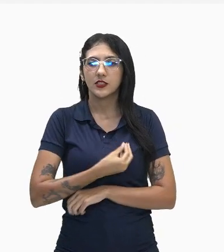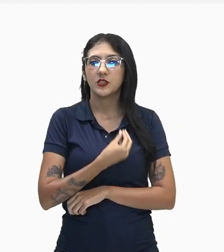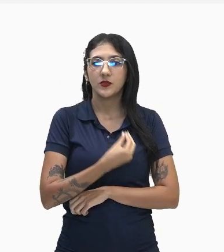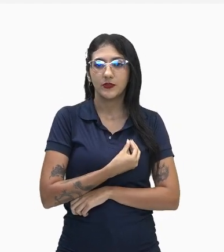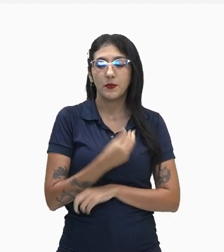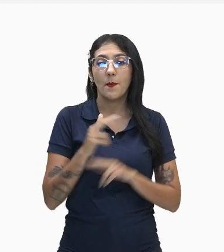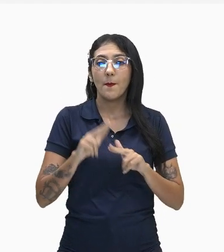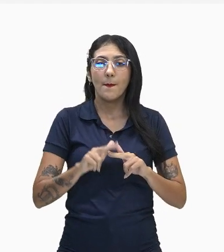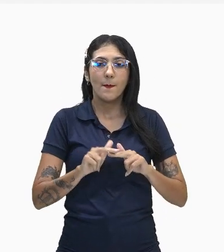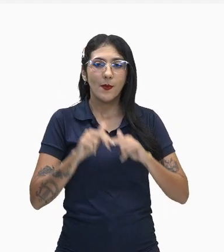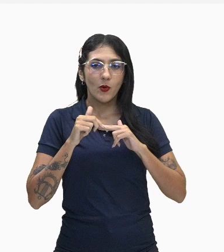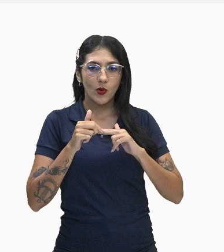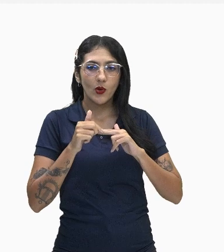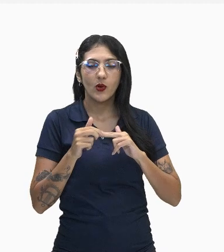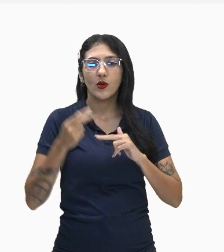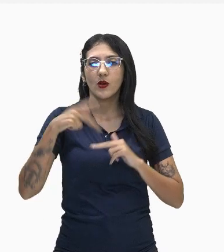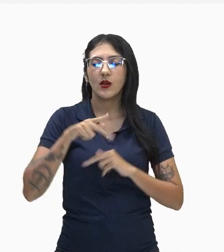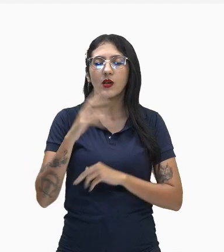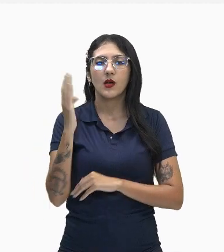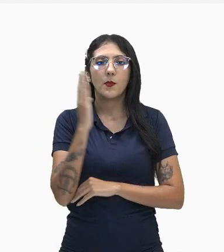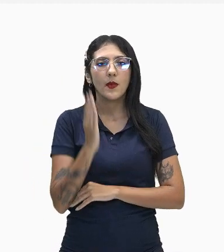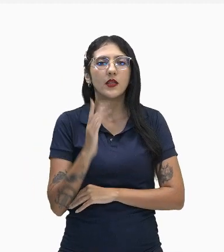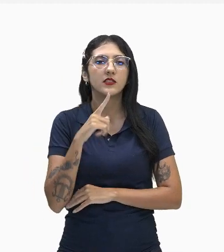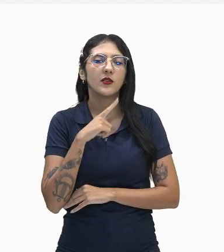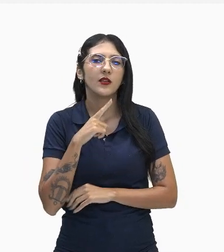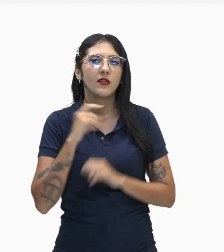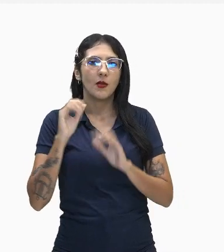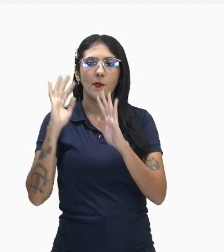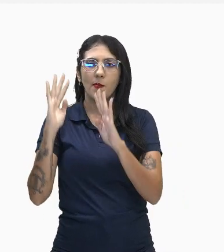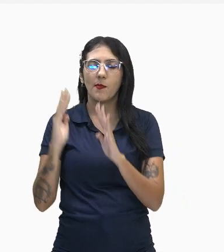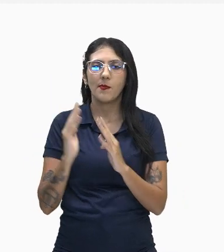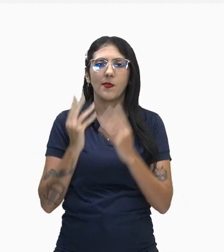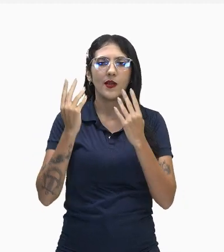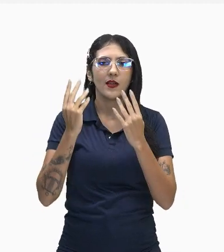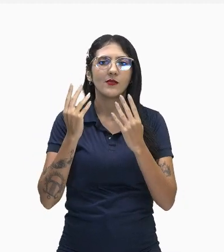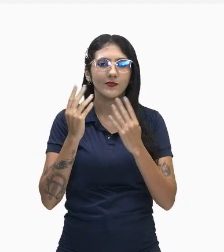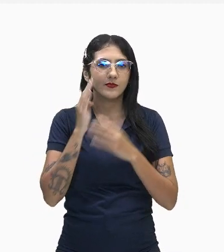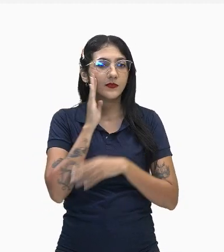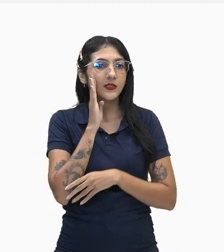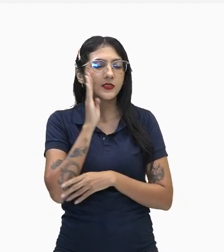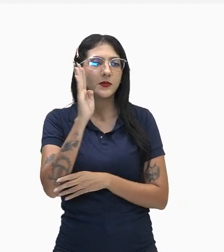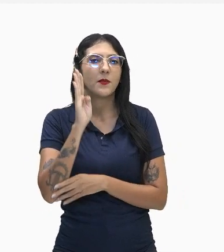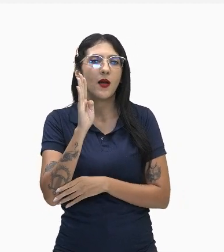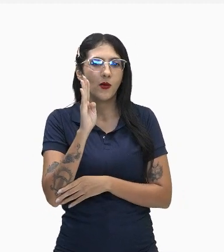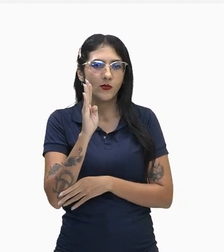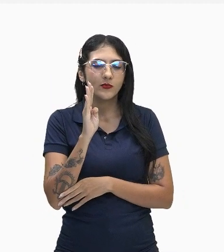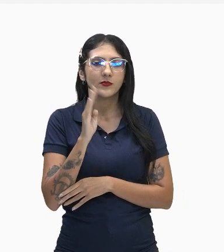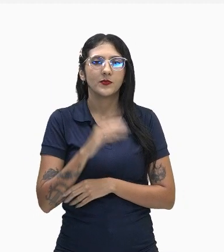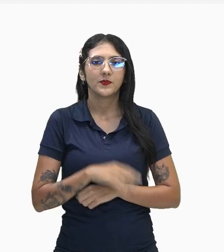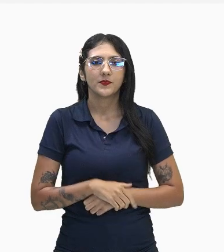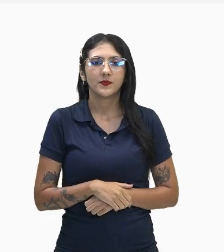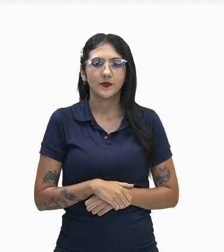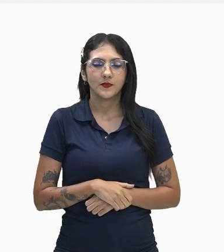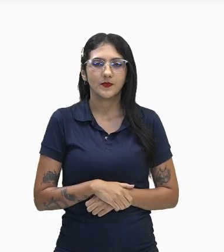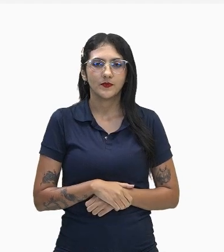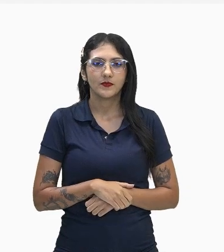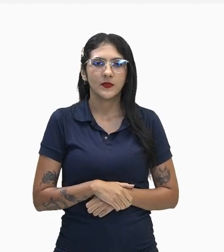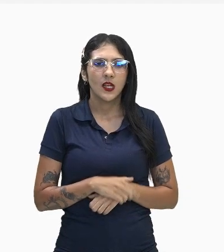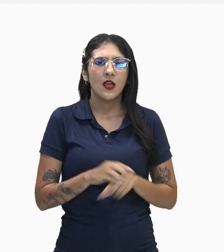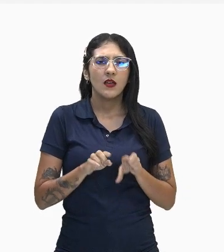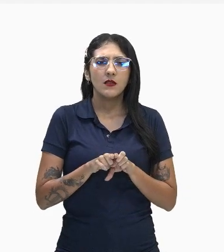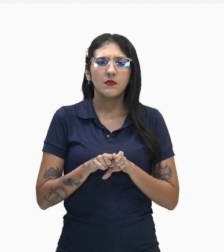o Brasil ali no cenário mundial como um destaque aí dessa biodiversidade. Mas, gente, como é que